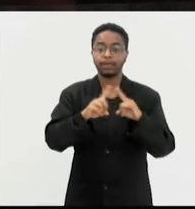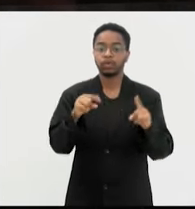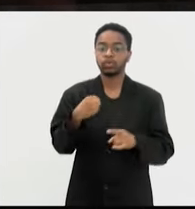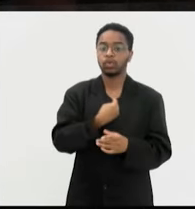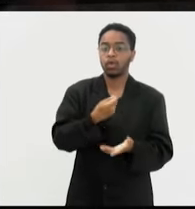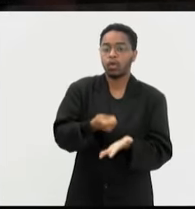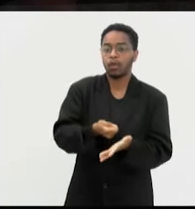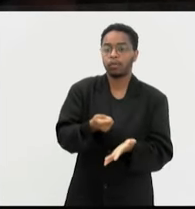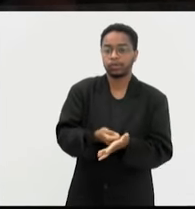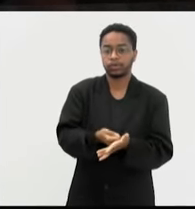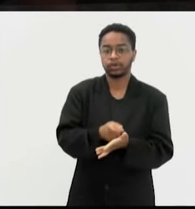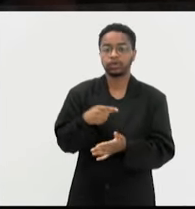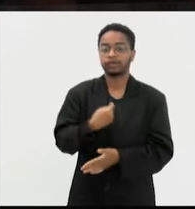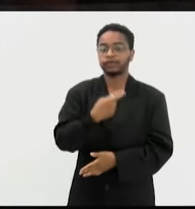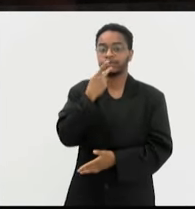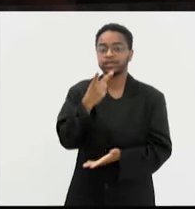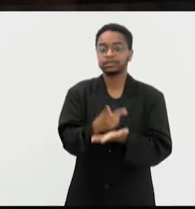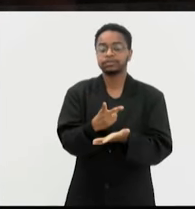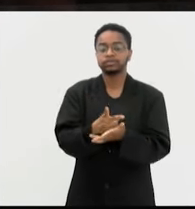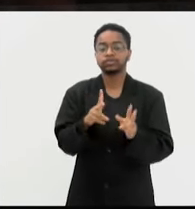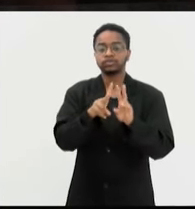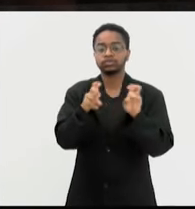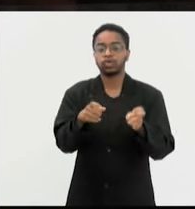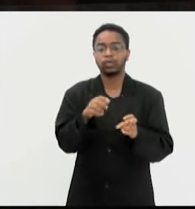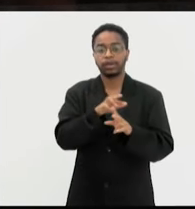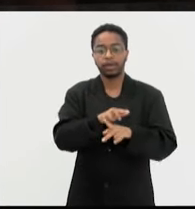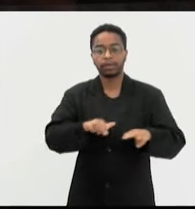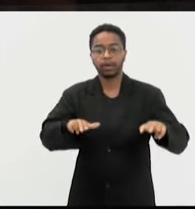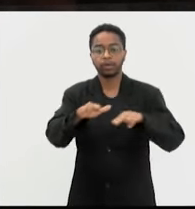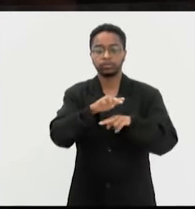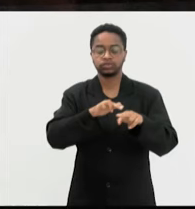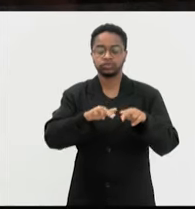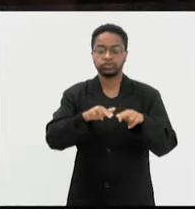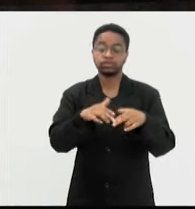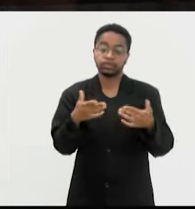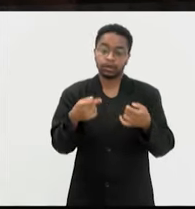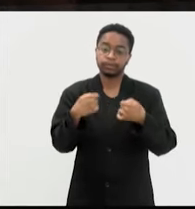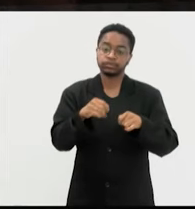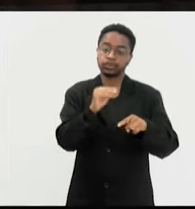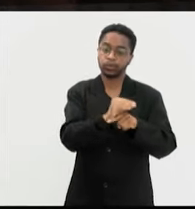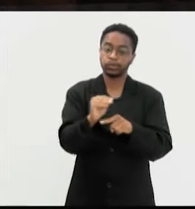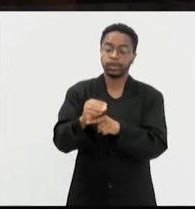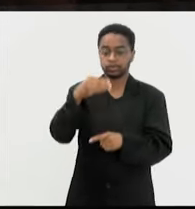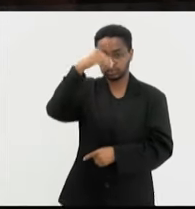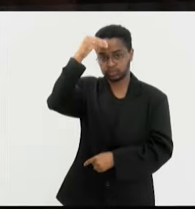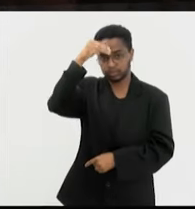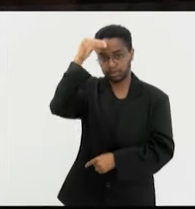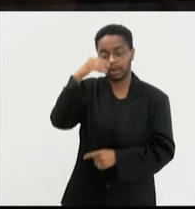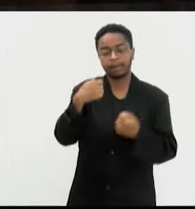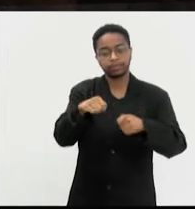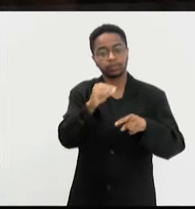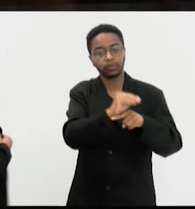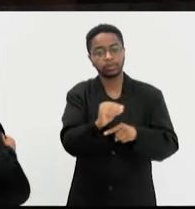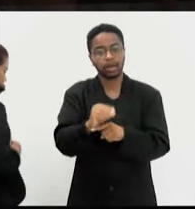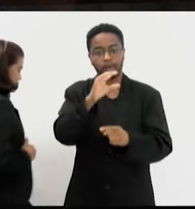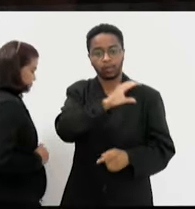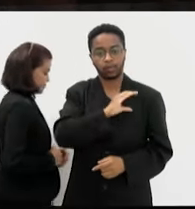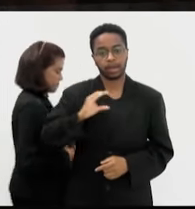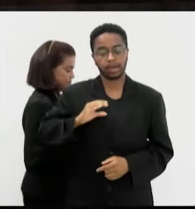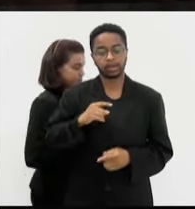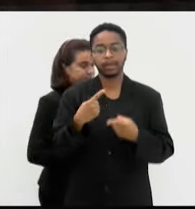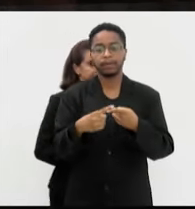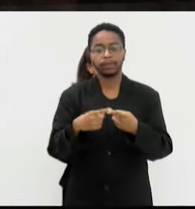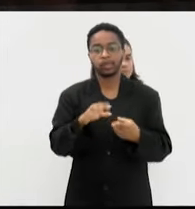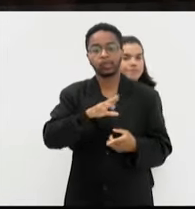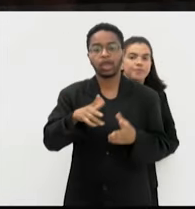nós nos falamos somos irmãos nós somos irmãos então nós temos cuidar do nossos sobrinhos temos cuidar das nossas cunhadas e não fazer